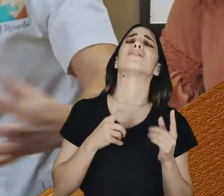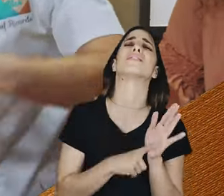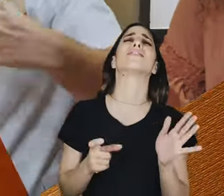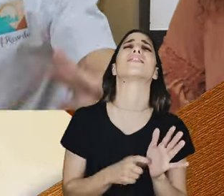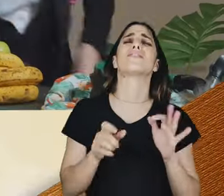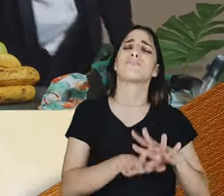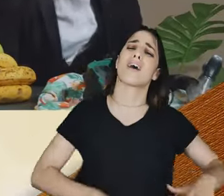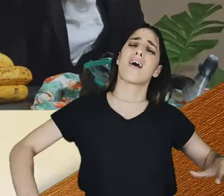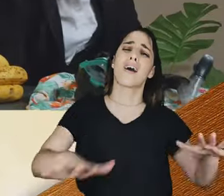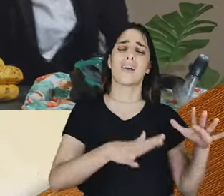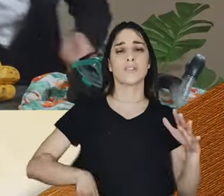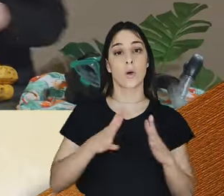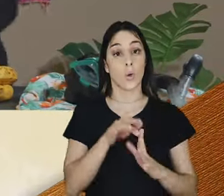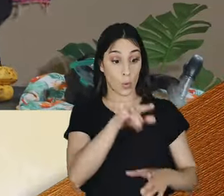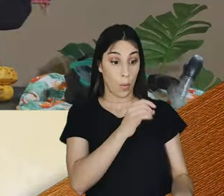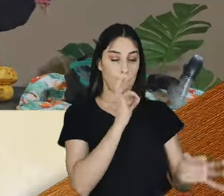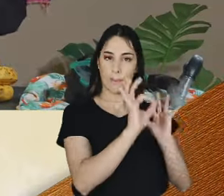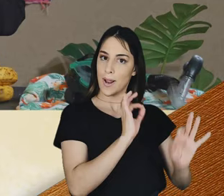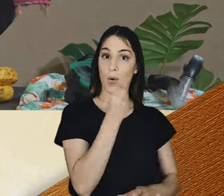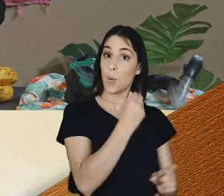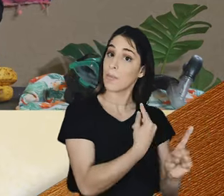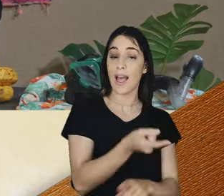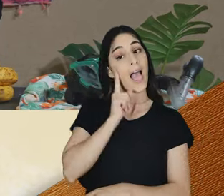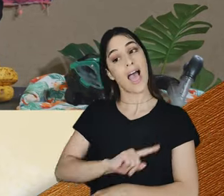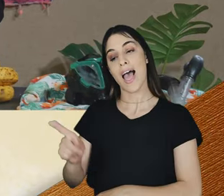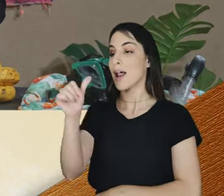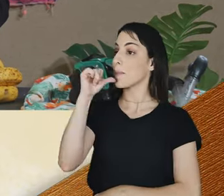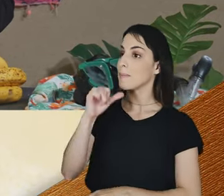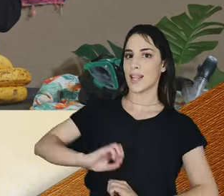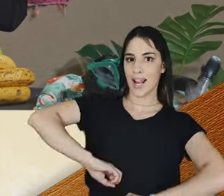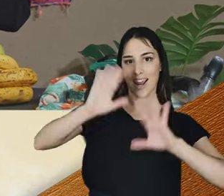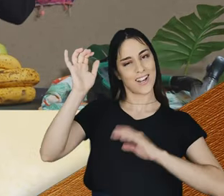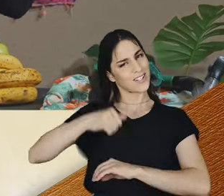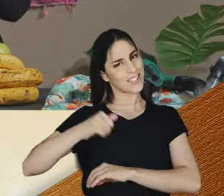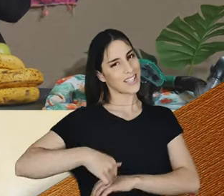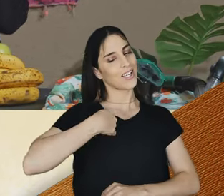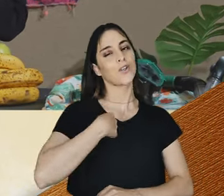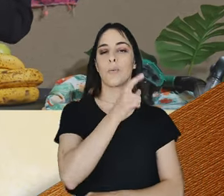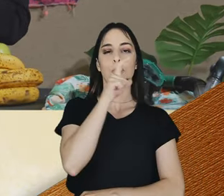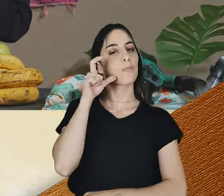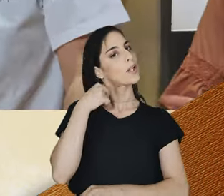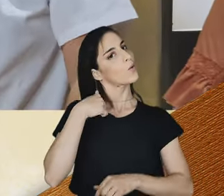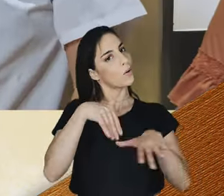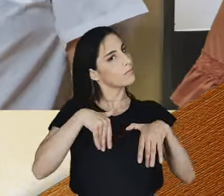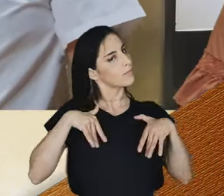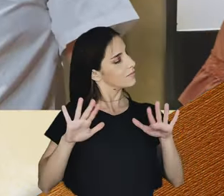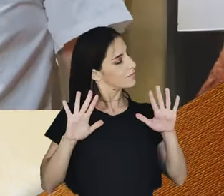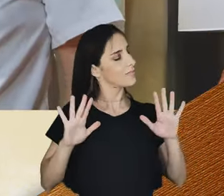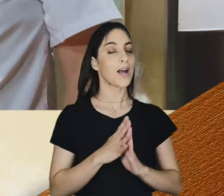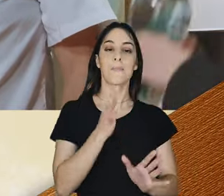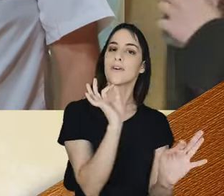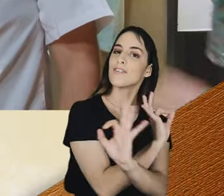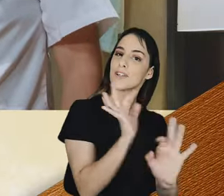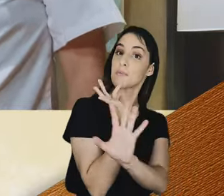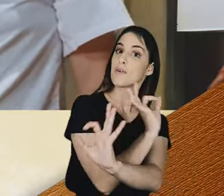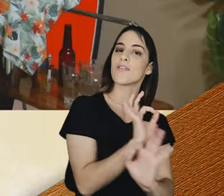espaço. Enquanto tu preparas a comida, a Marta prepara a bebida. Claro, também não vamos beber barriga vazia. Eu prometo não estou. Maravilha, maravilha. O que é que tens para